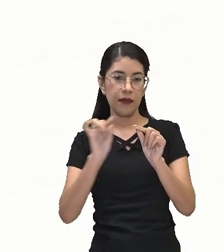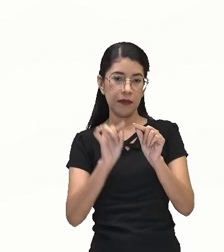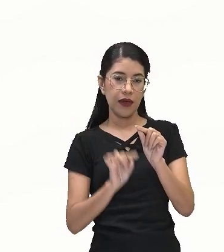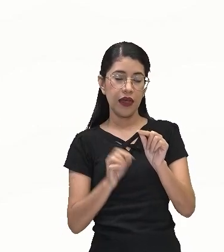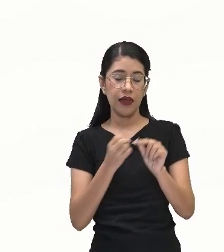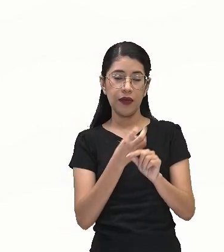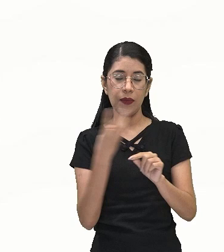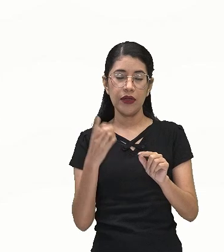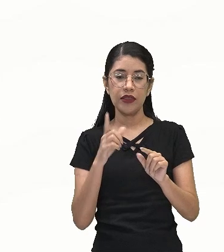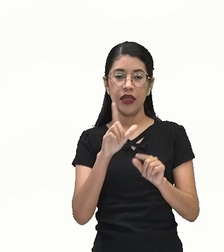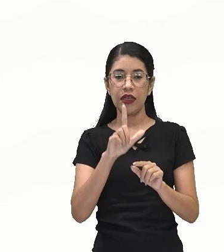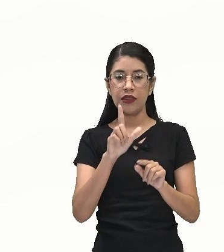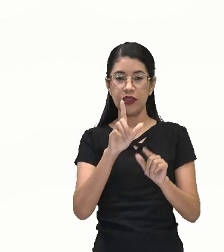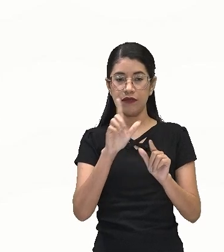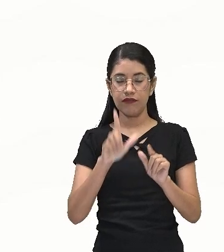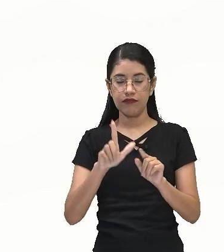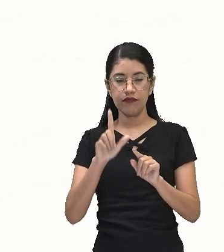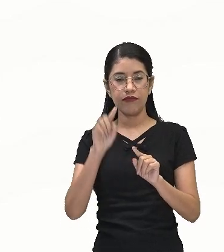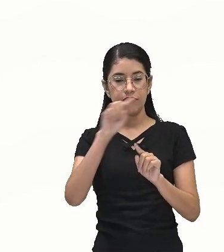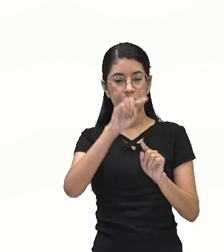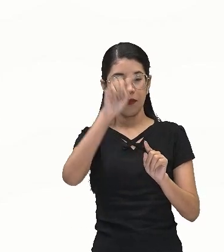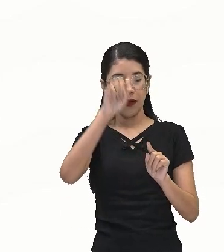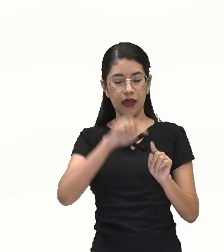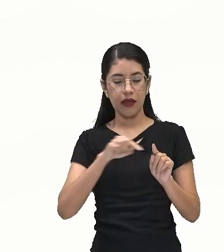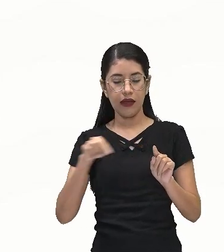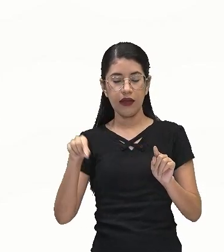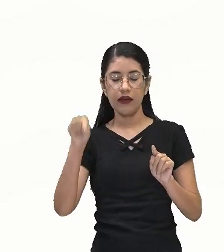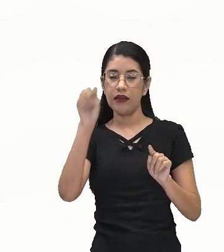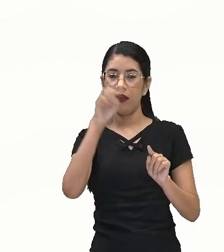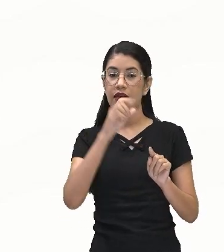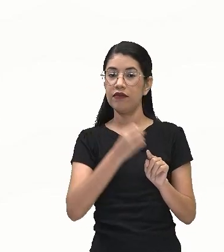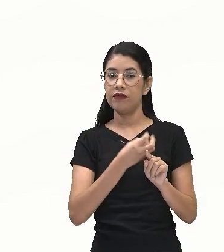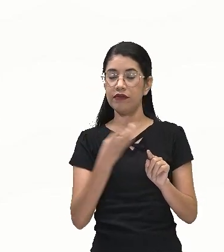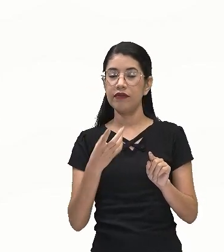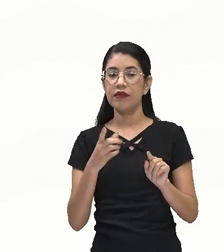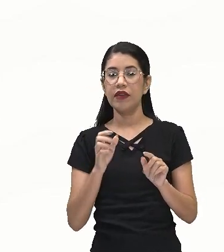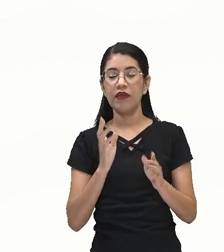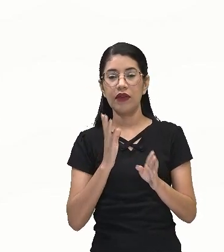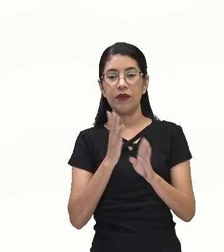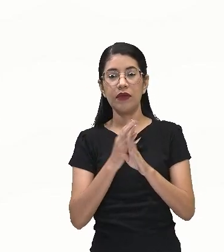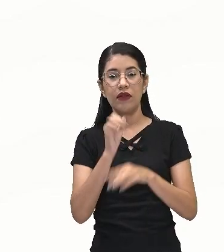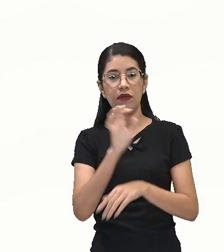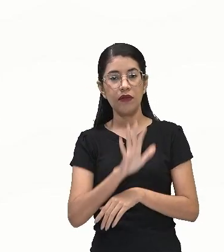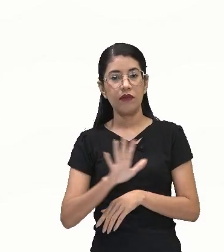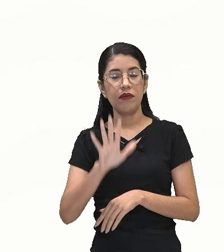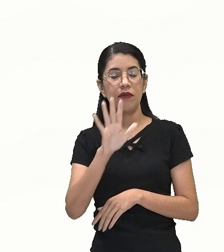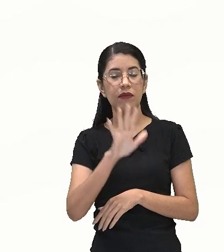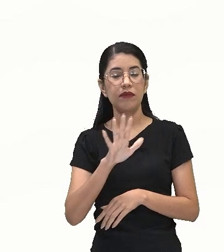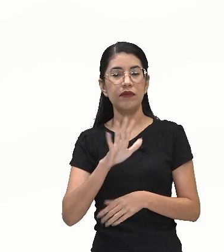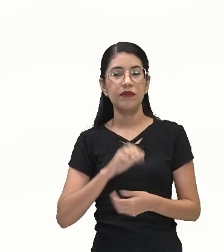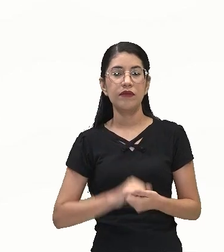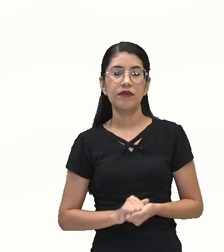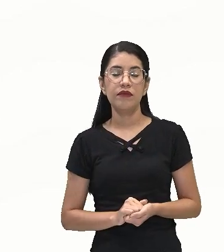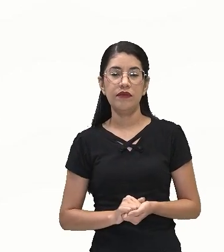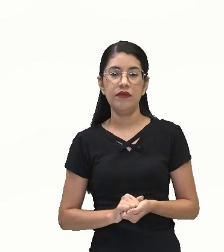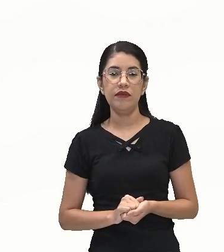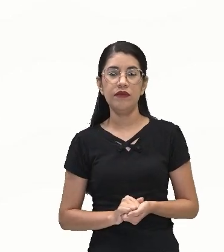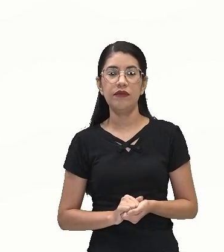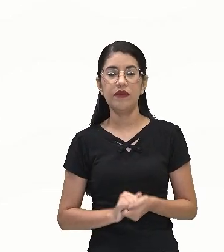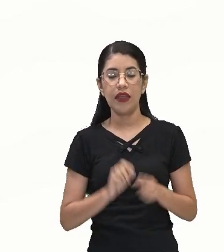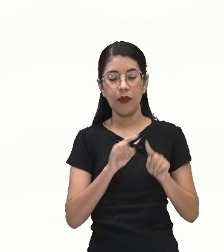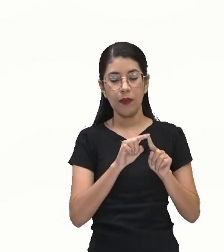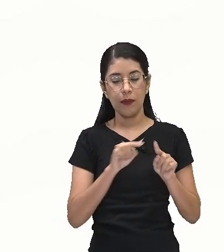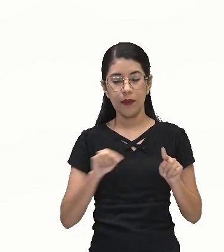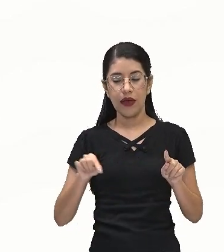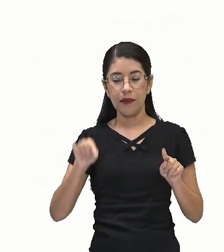pela medida do lado. Isso vai dar o nosso perímetro, que é como se fosse a medida do contorno da